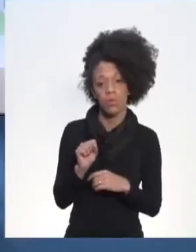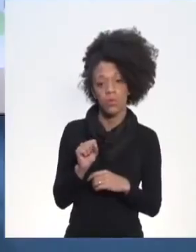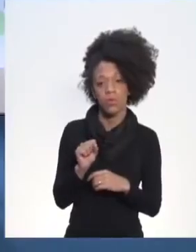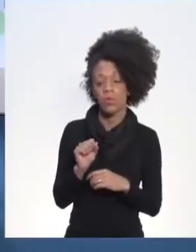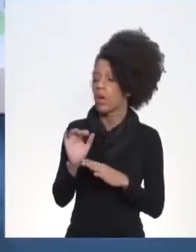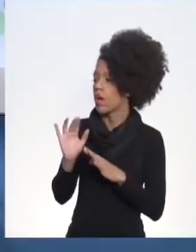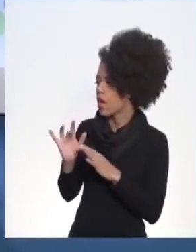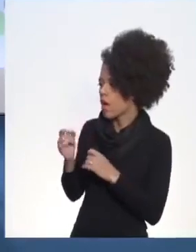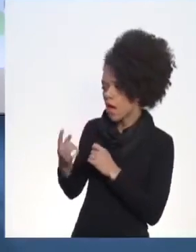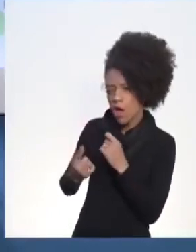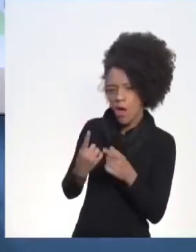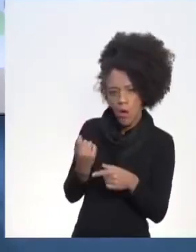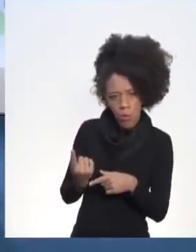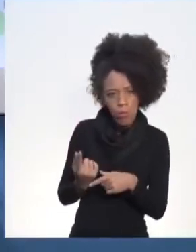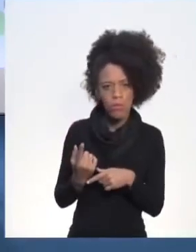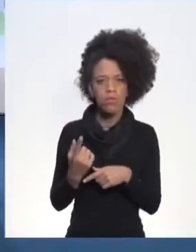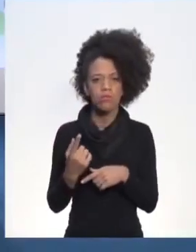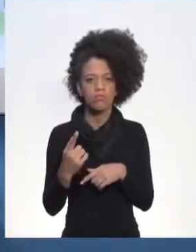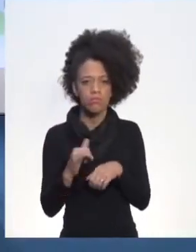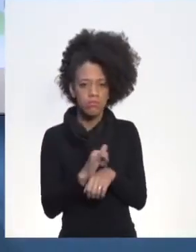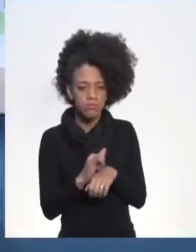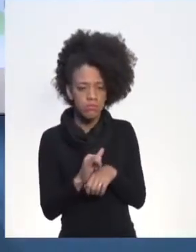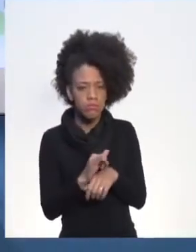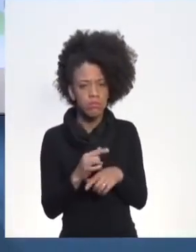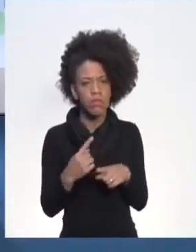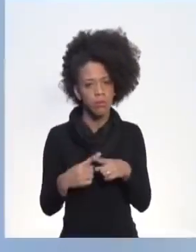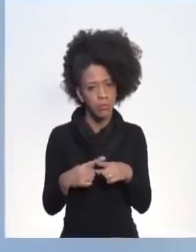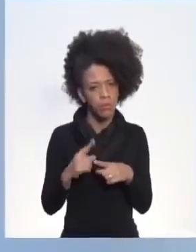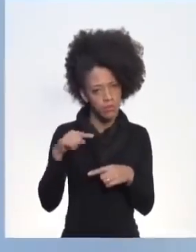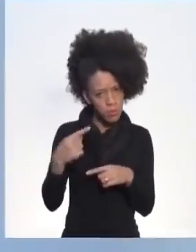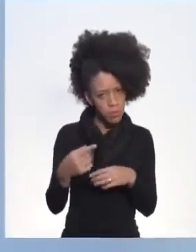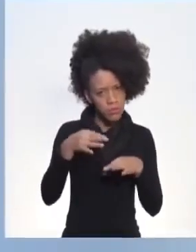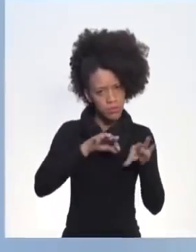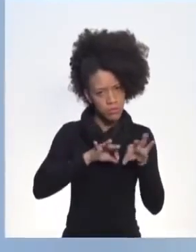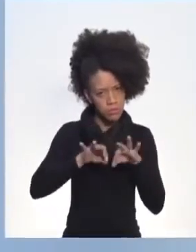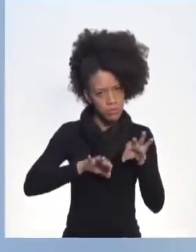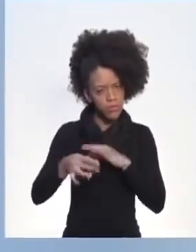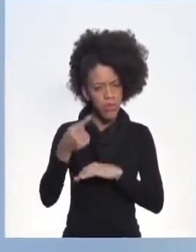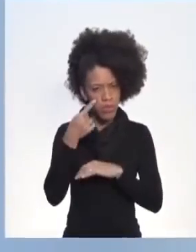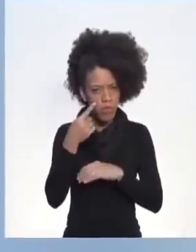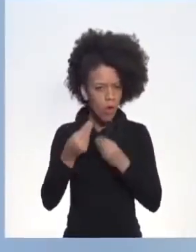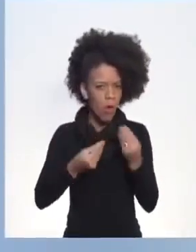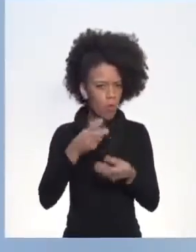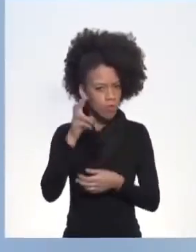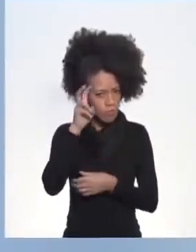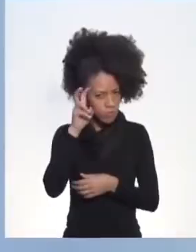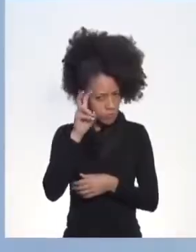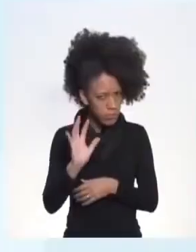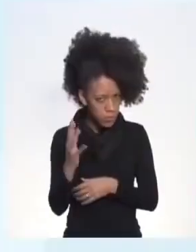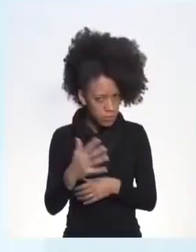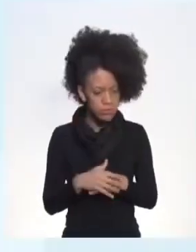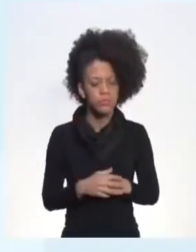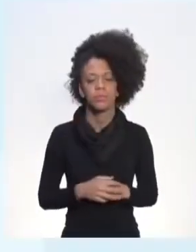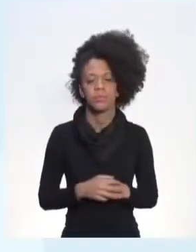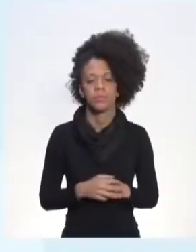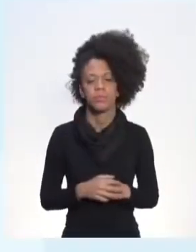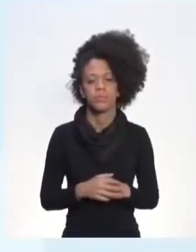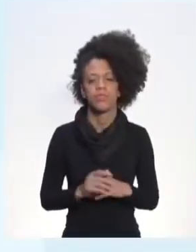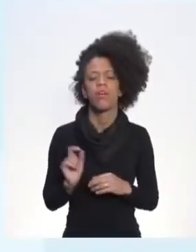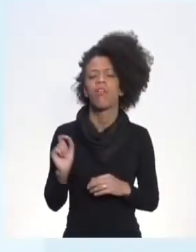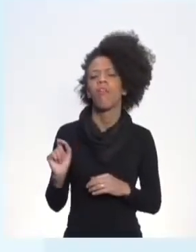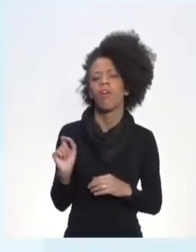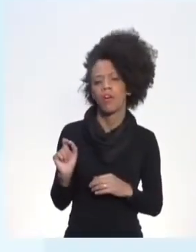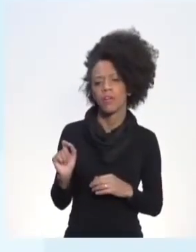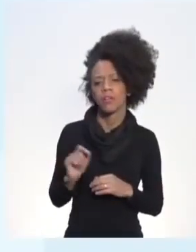colocar algumas possibilidades aqui, porque ainda a gente vai montar isso. Aí depois a gente vê na quinta como vai ficar, tá? Tá bom. Então, quem?